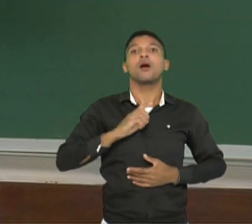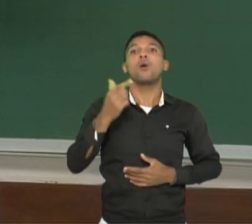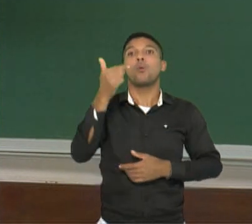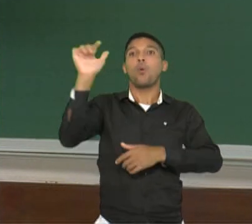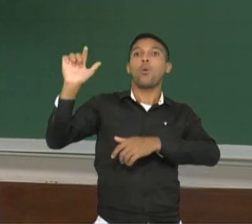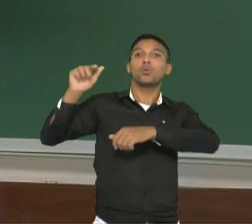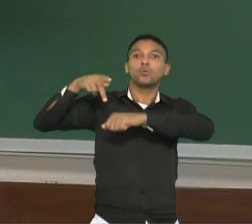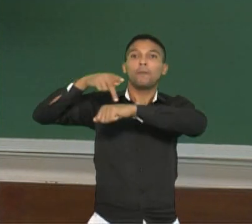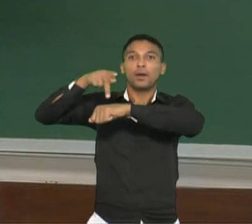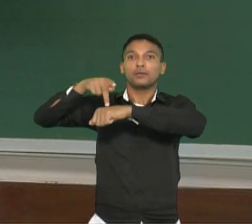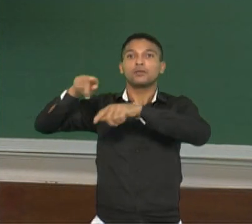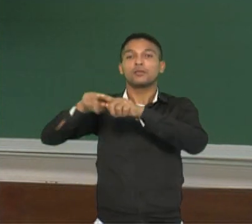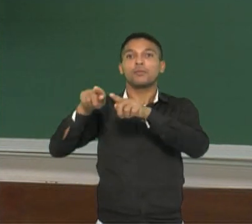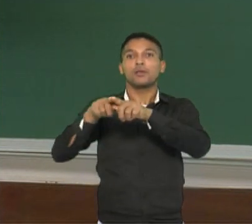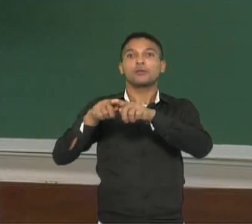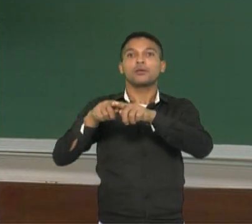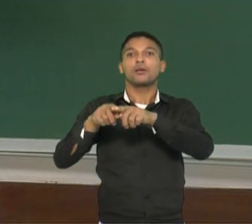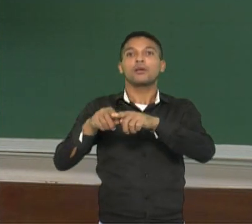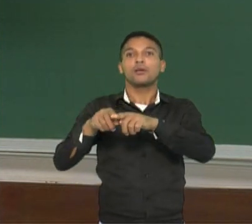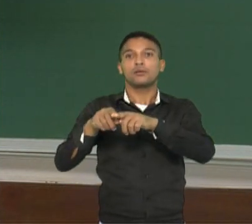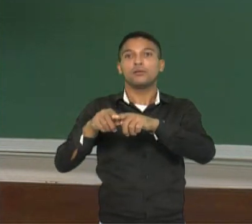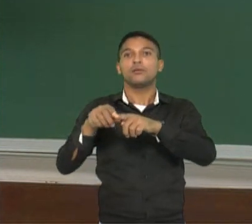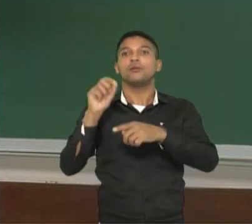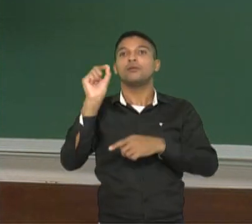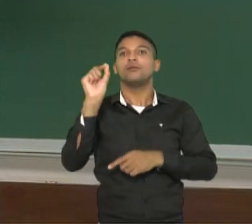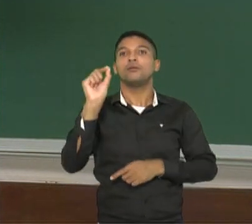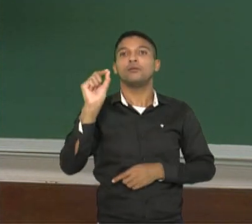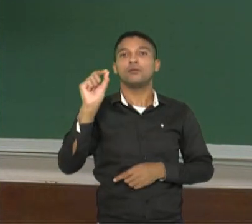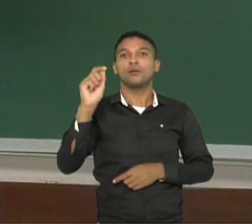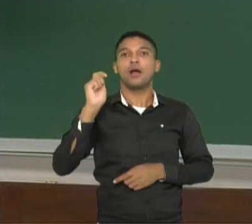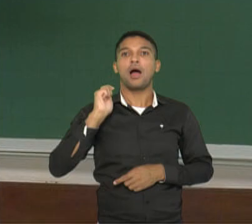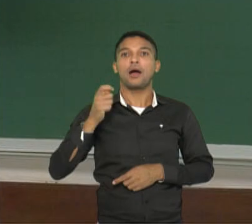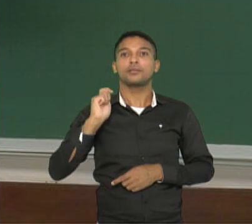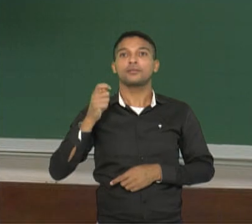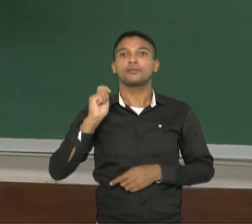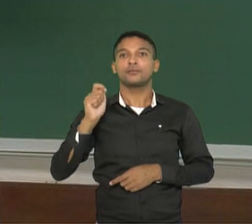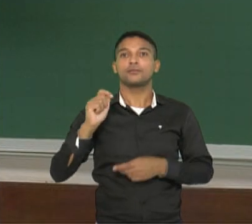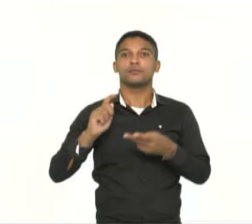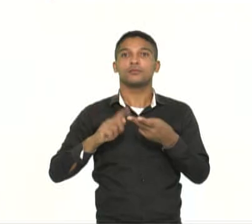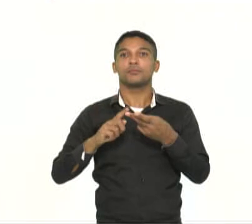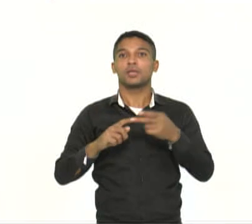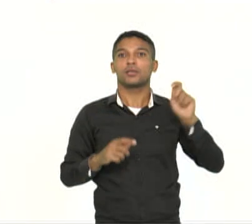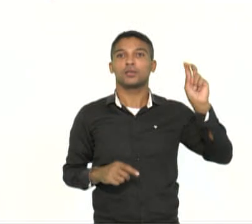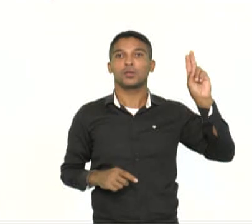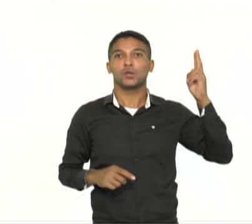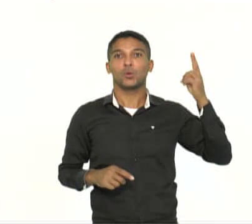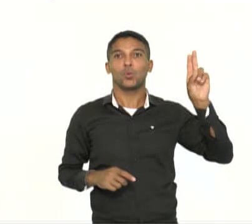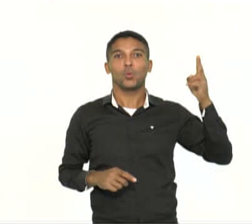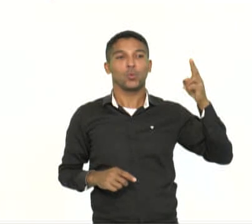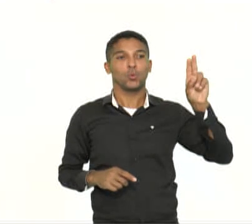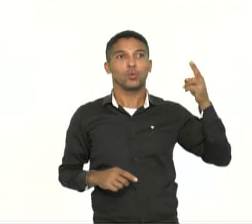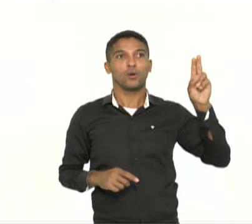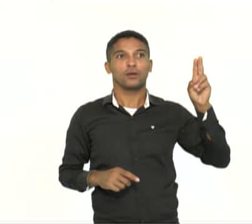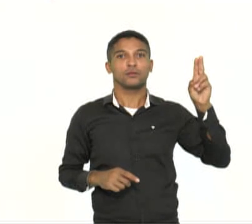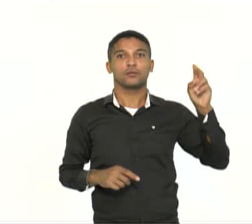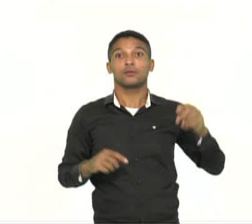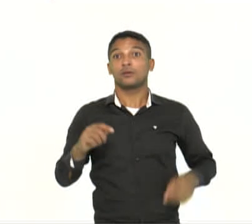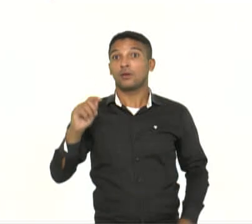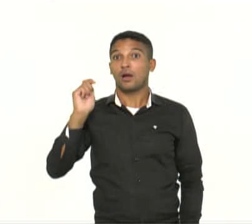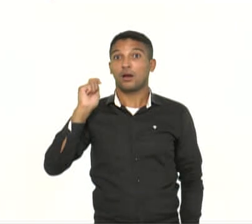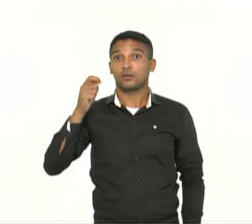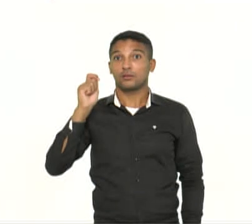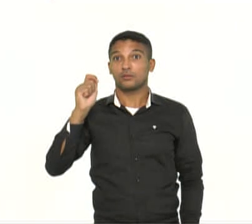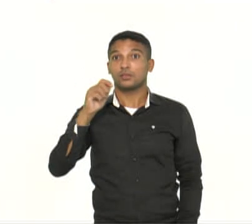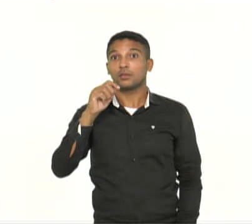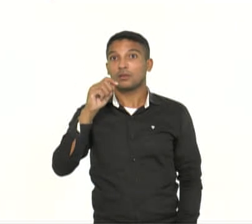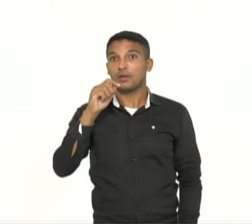ó, território da Argentina, território do Uruguai, Argentina na cor laranja, o Uruguai na cor amarela, Brasil na